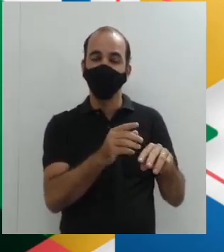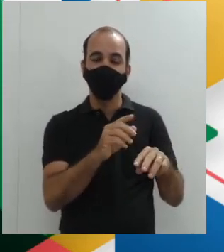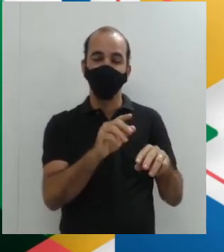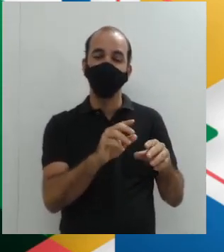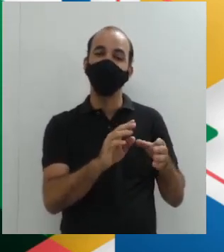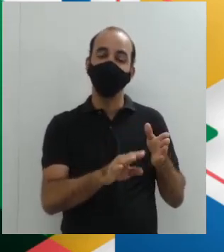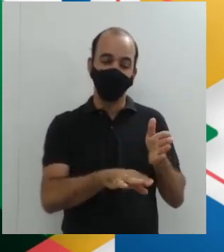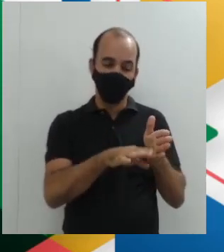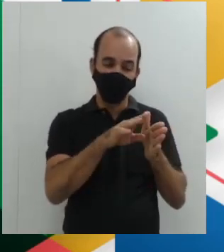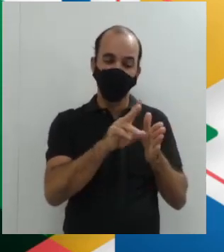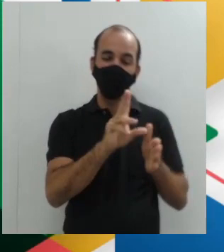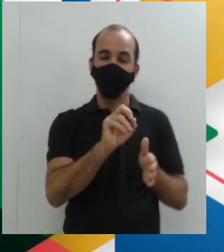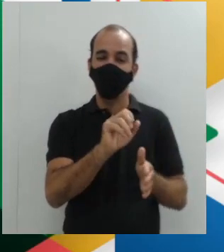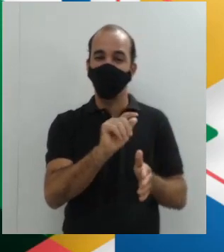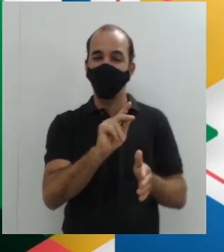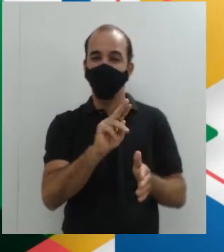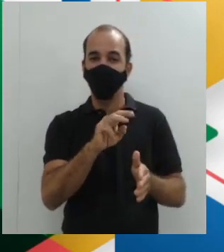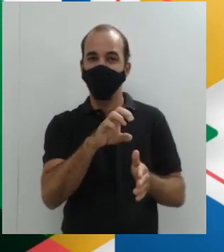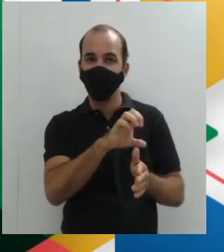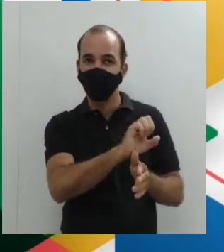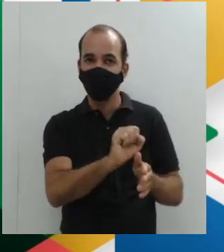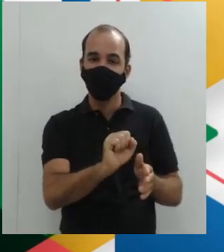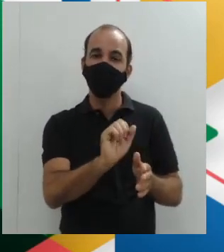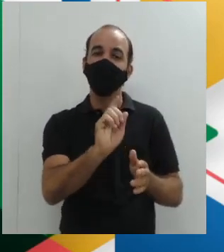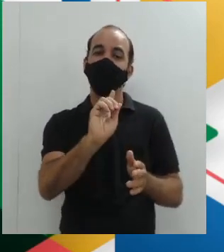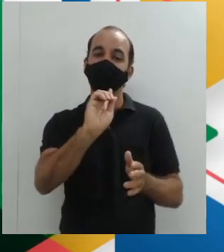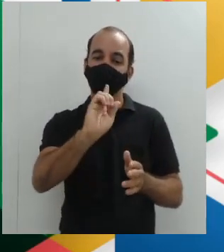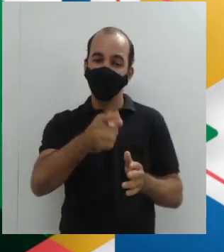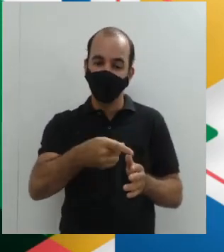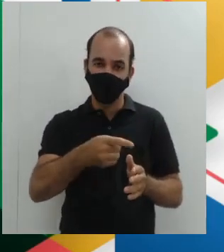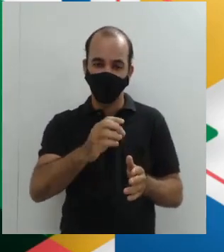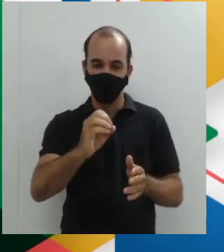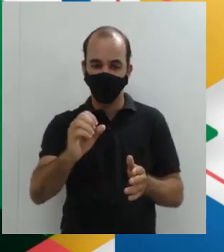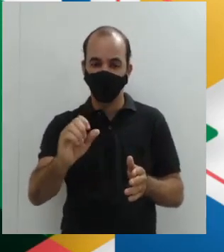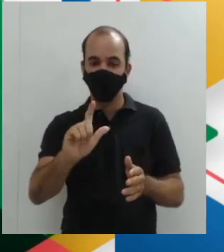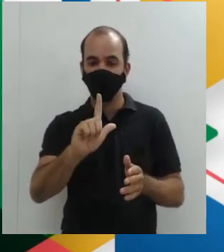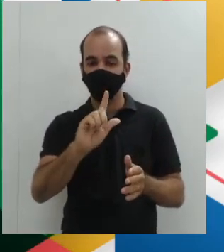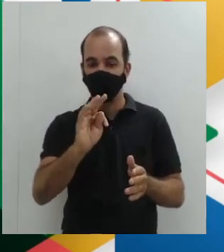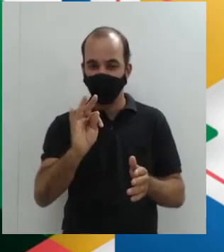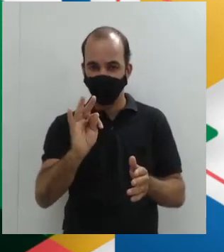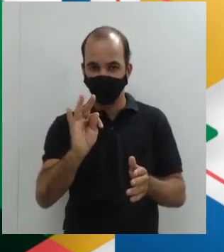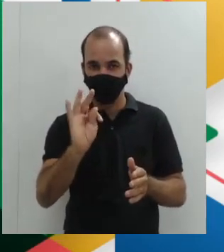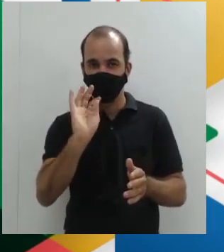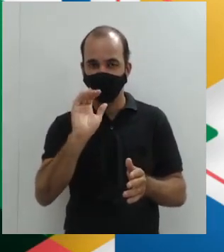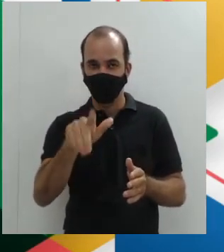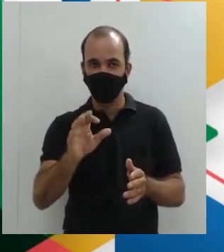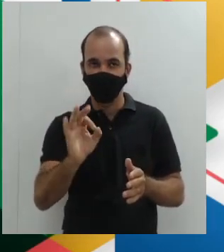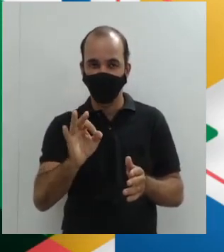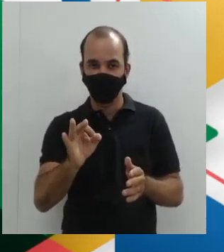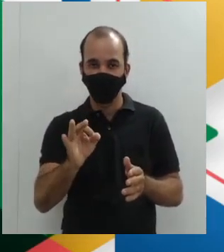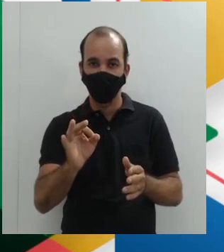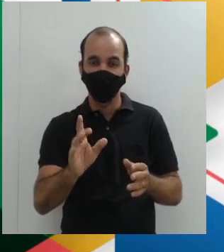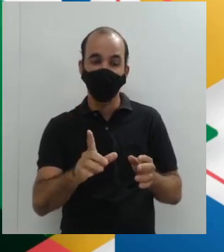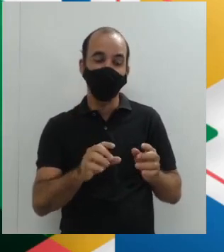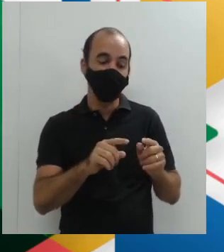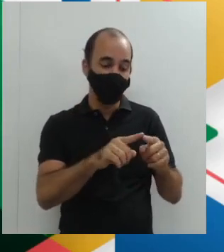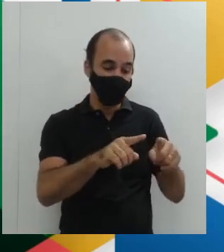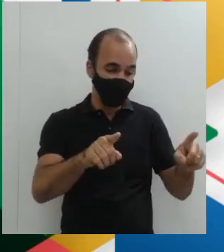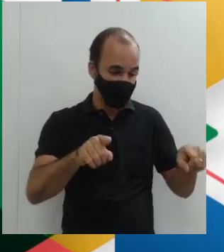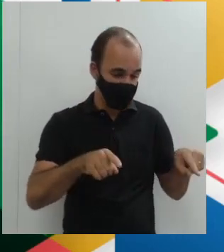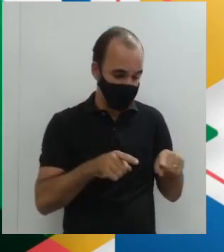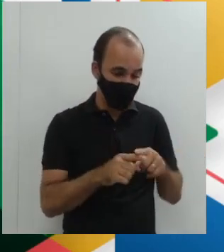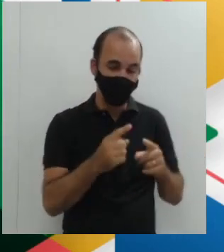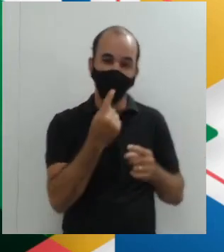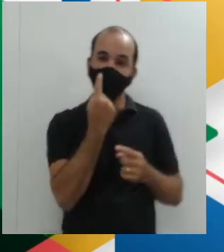tá certo? Com capacidade de armazenamento. Então, ou seja, já fica ligado nessa dica, cada 1 metro cúbico de volume,